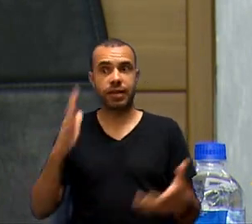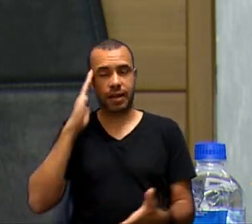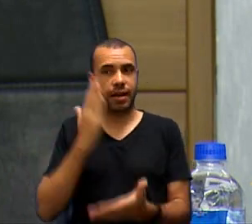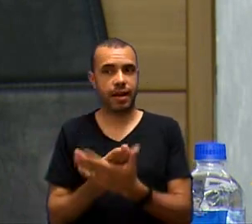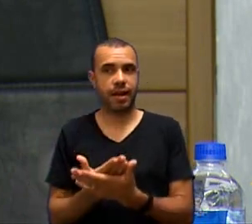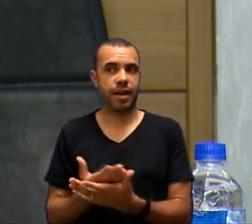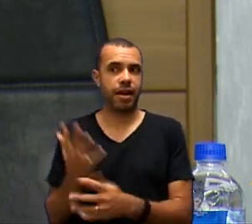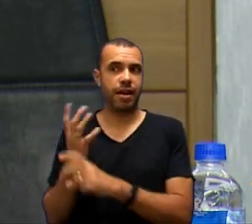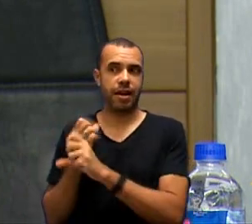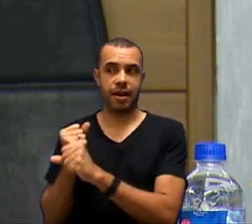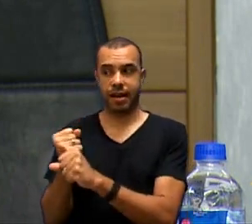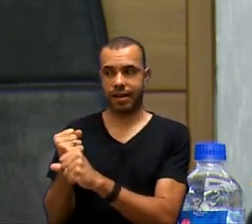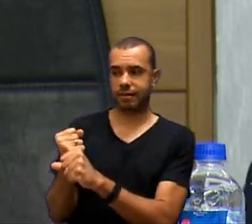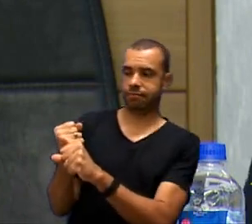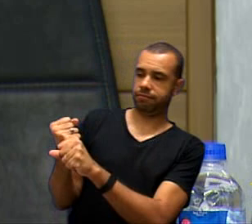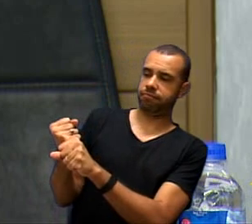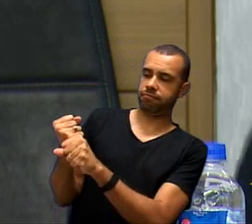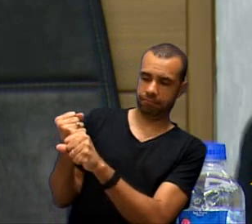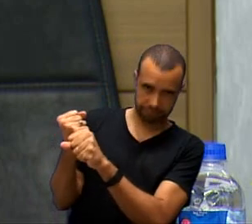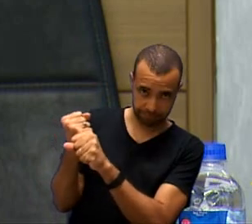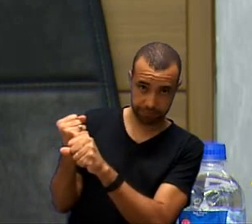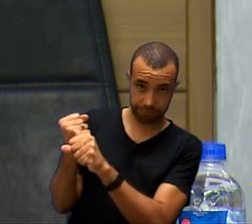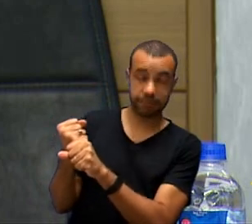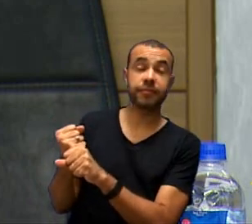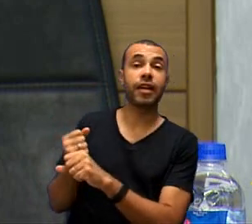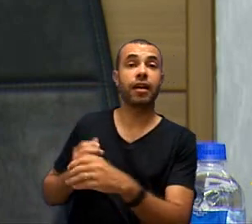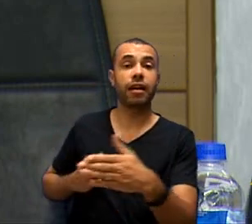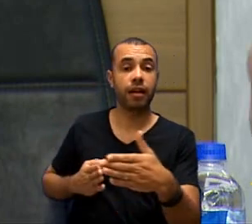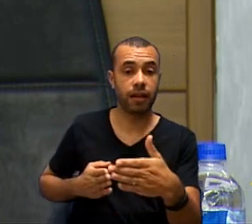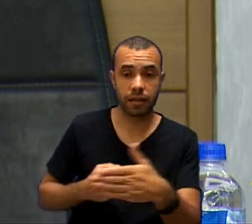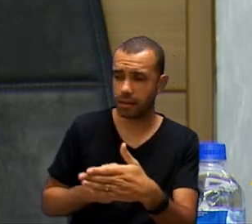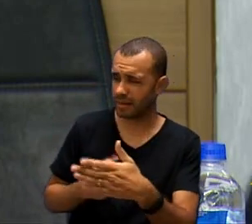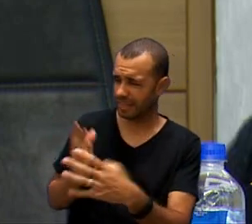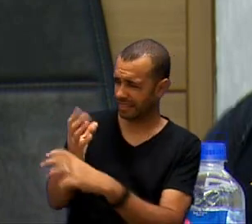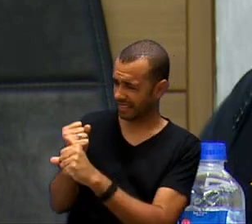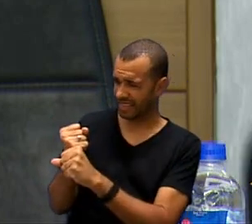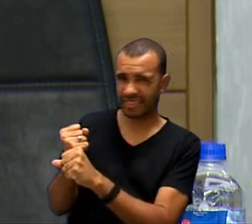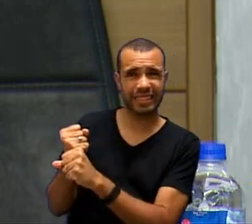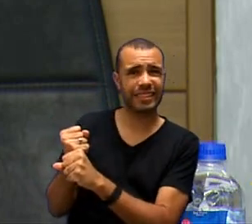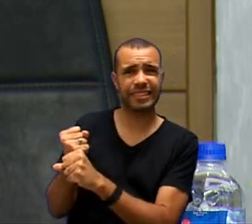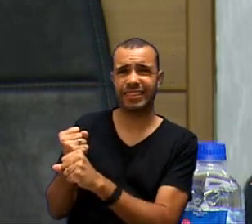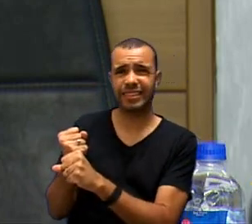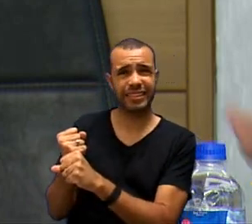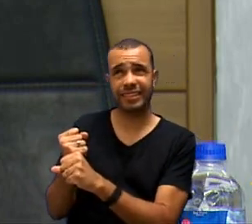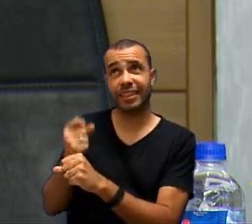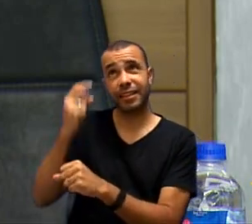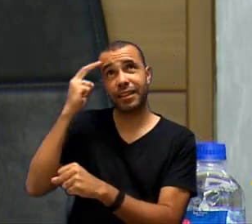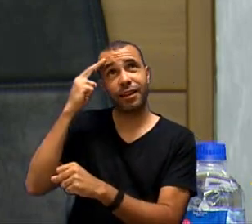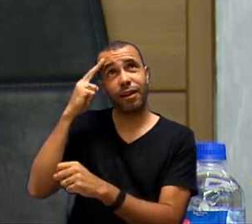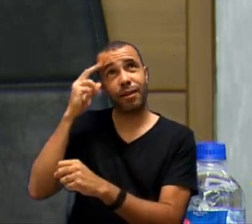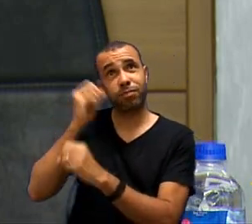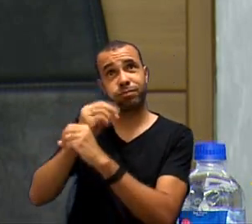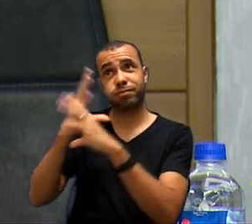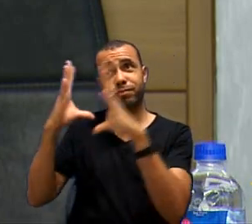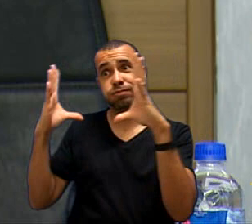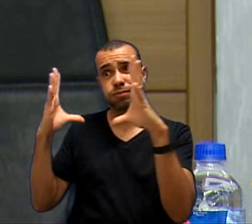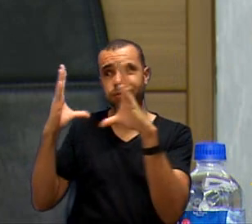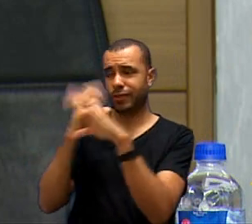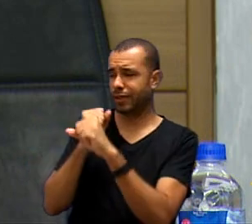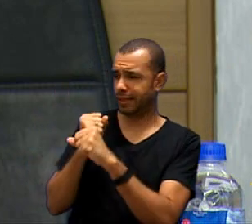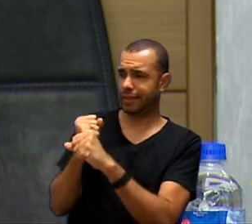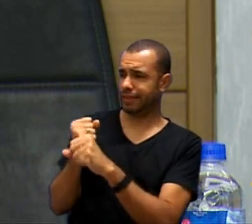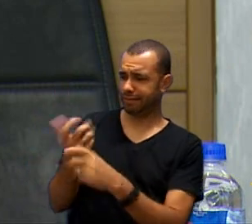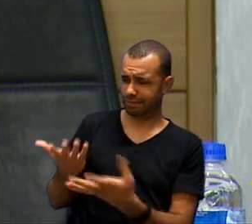ser aquele. Aí chega no meio do caminho e descobre-se que não, estávamos vivendo um sonho, não é mais aquilo. Acordamos no meio de